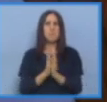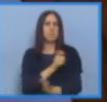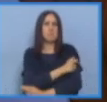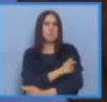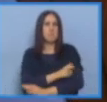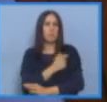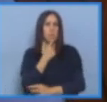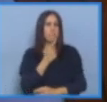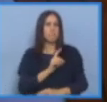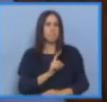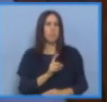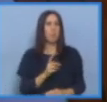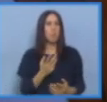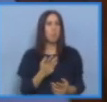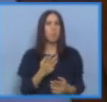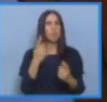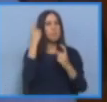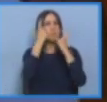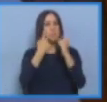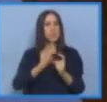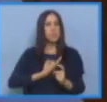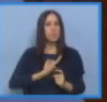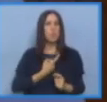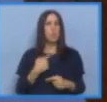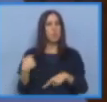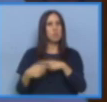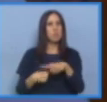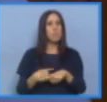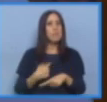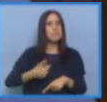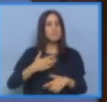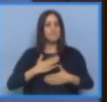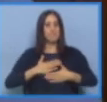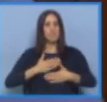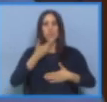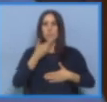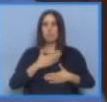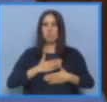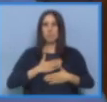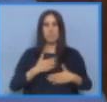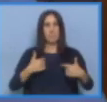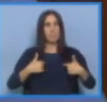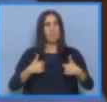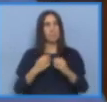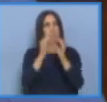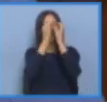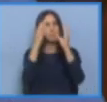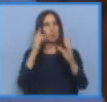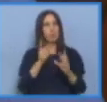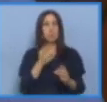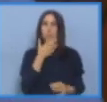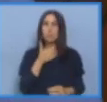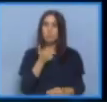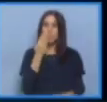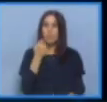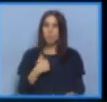Igreja ou linha de pensamento ou tradição, mas sobretudo da sua própria experiência. O que é para mim, e será bonito,